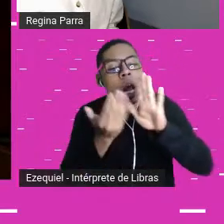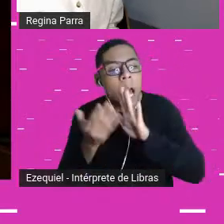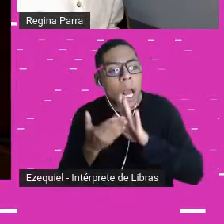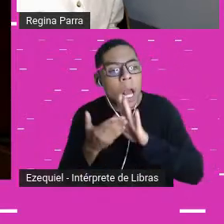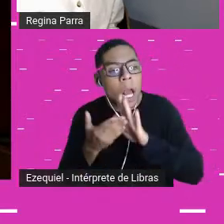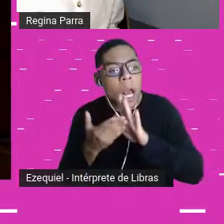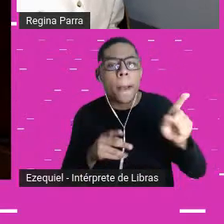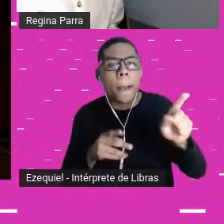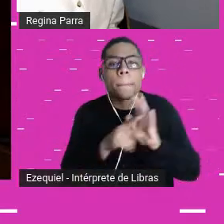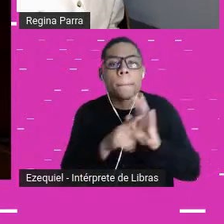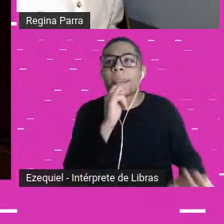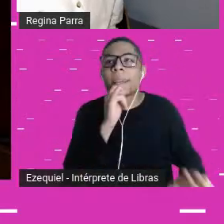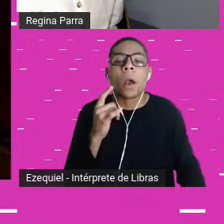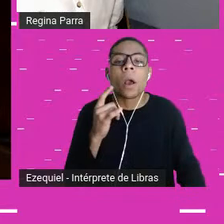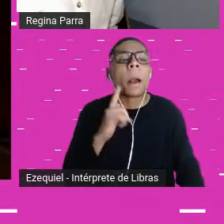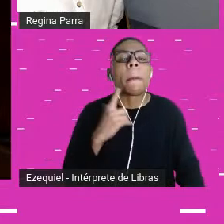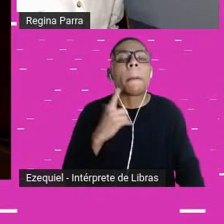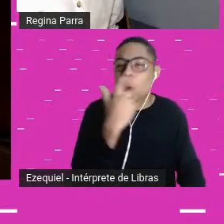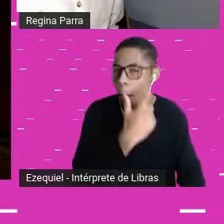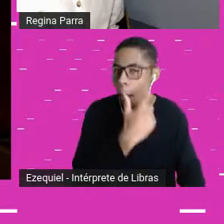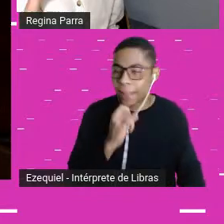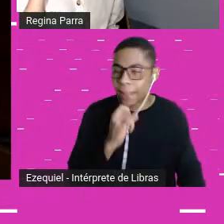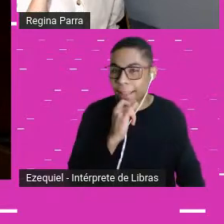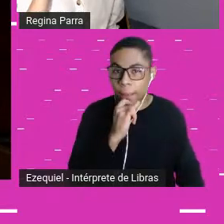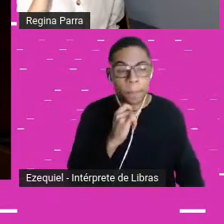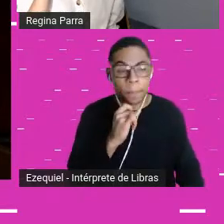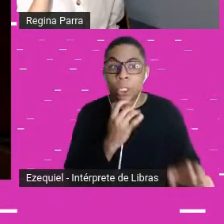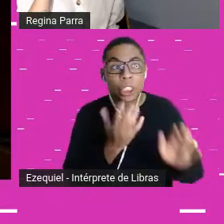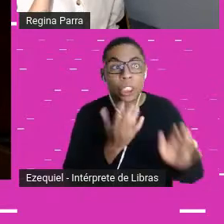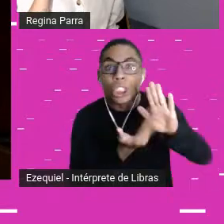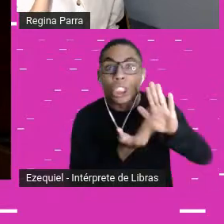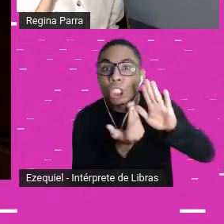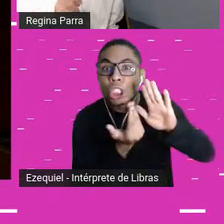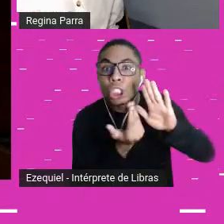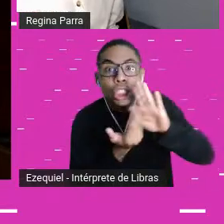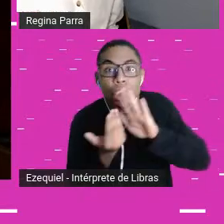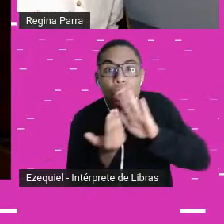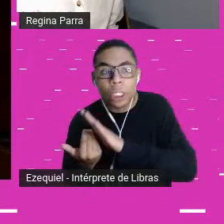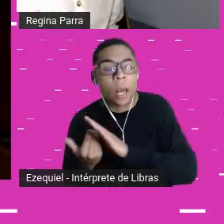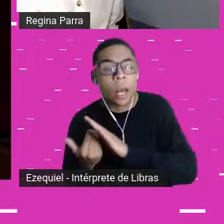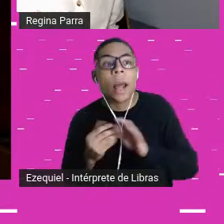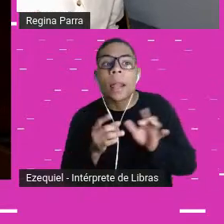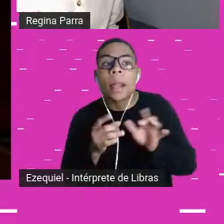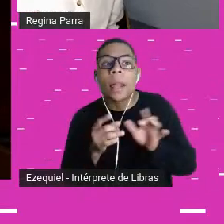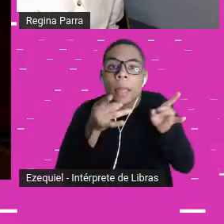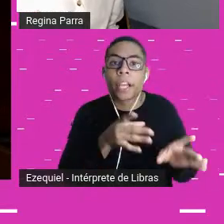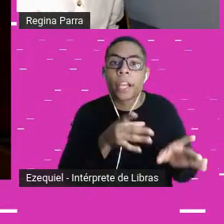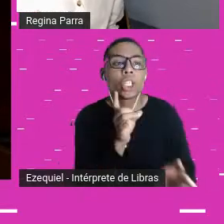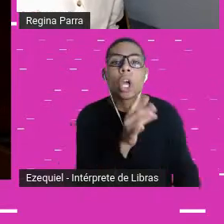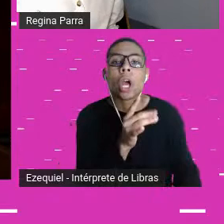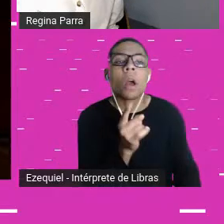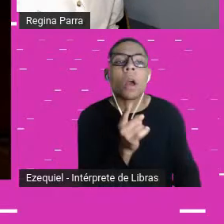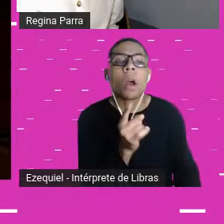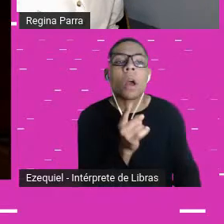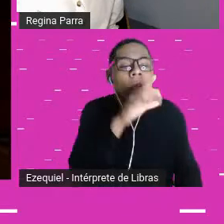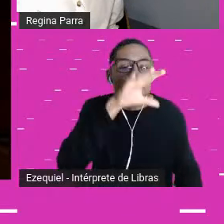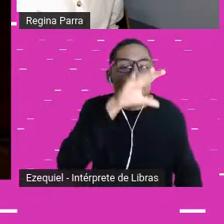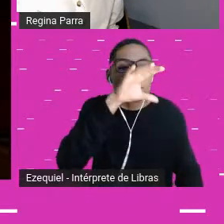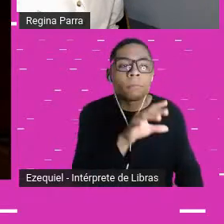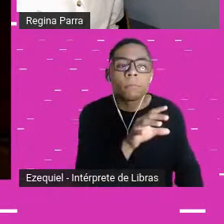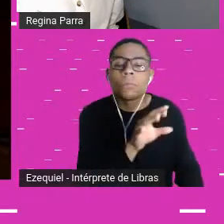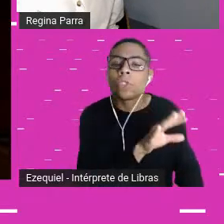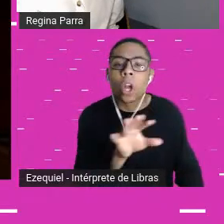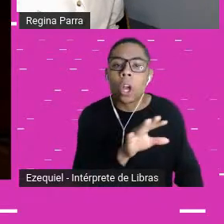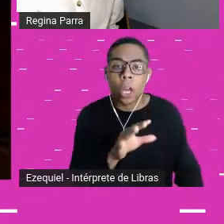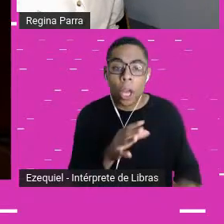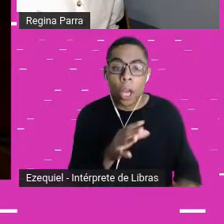só o essencial, o que é muito necessário para aquela ação, então vamos